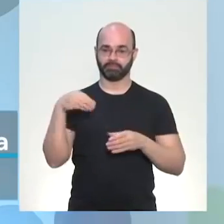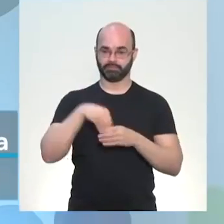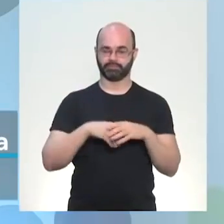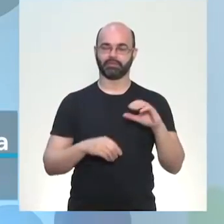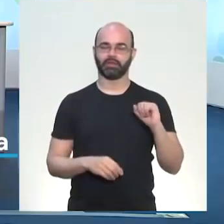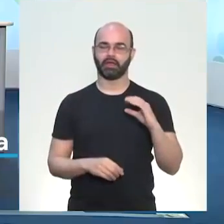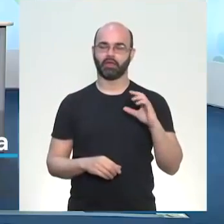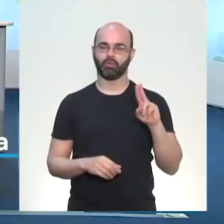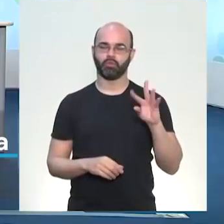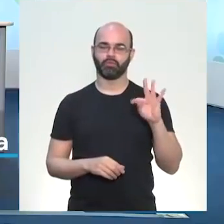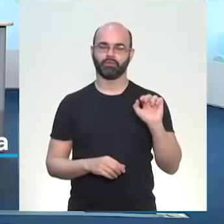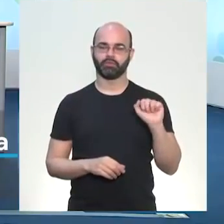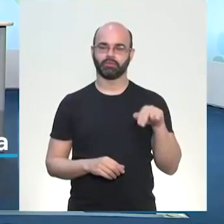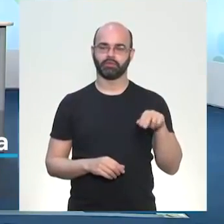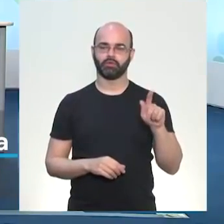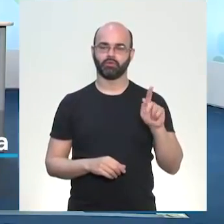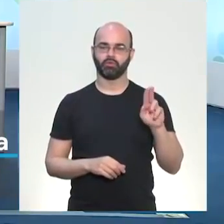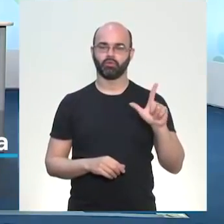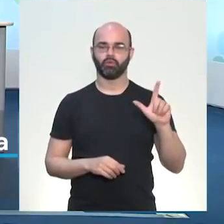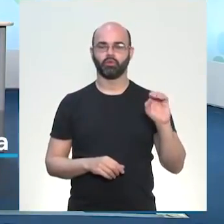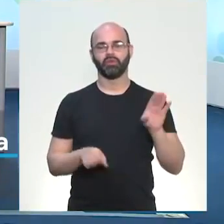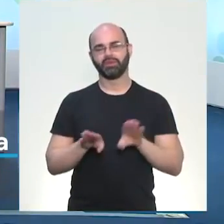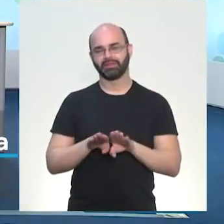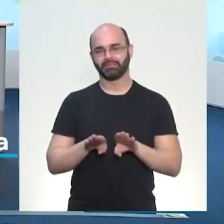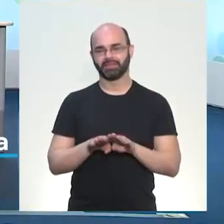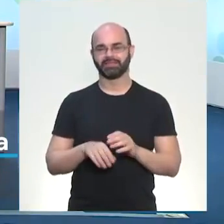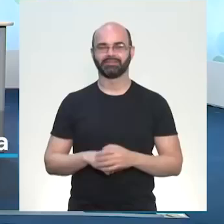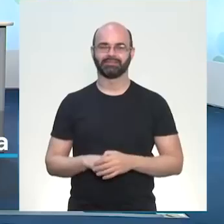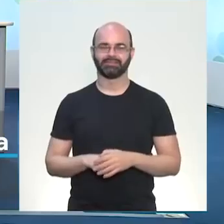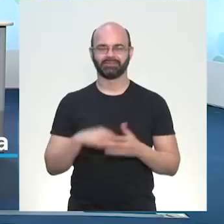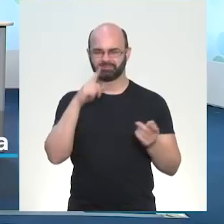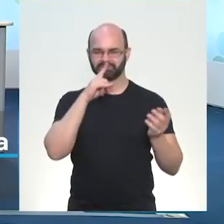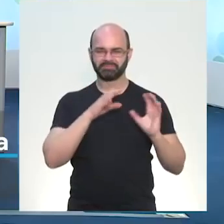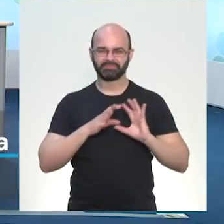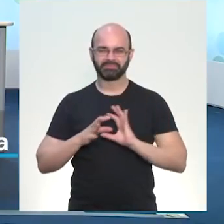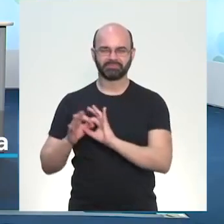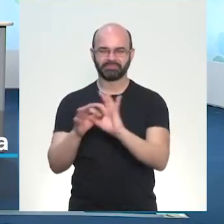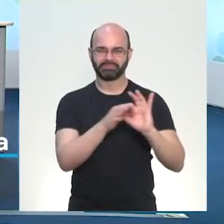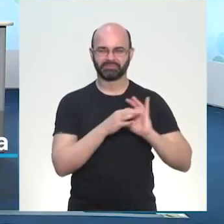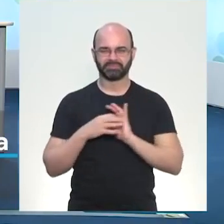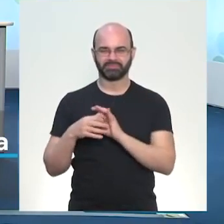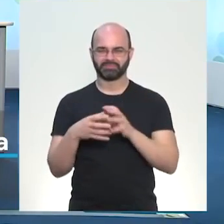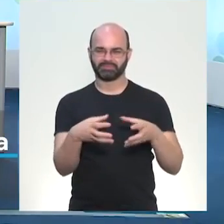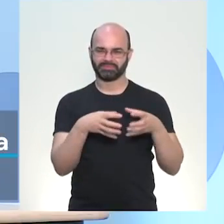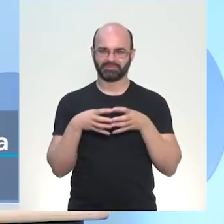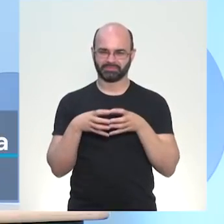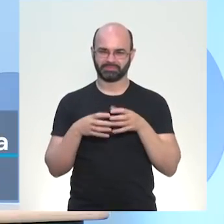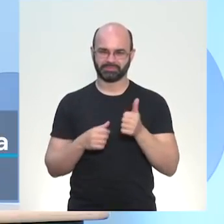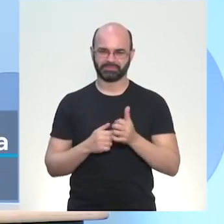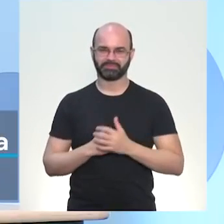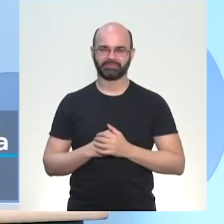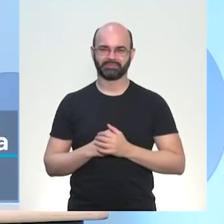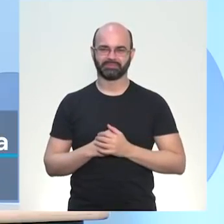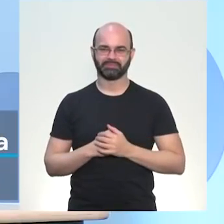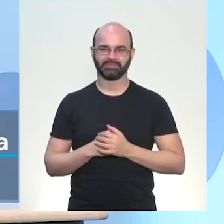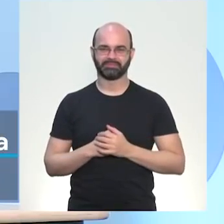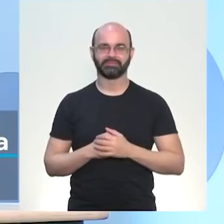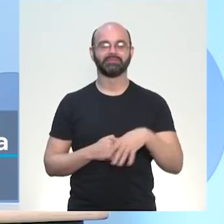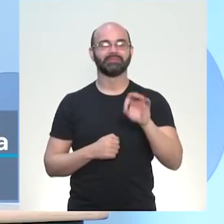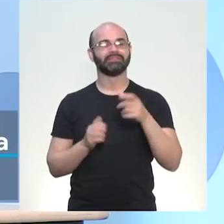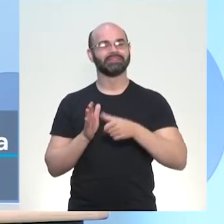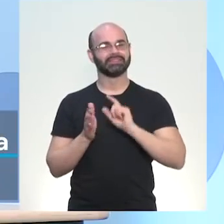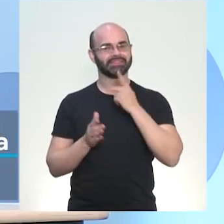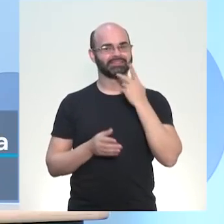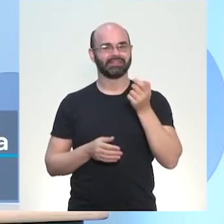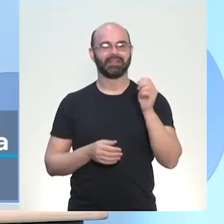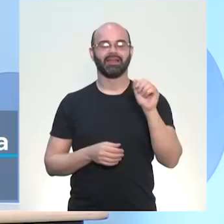Tá lá Tony? dentro, né? Bacana, bacana. Ele faz Muito parte, bom. né, digamos assim, como se fosse um conjunto, né? Muito bom. Olha, uma coisa que é interessante, você falando sobre obtusângulo,